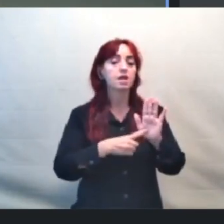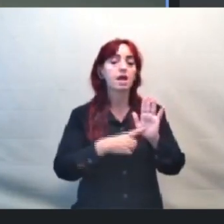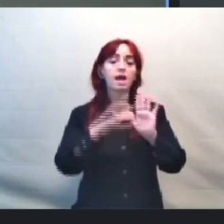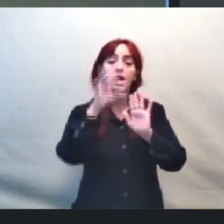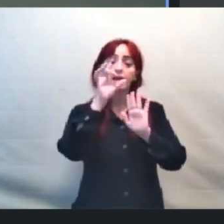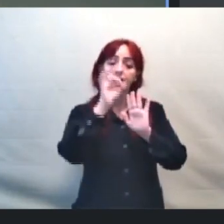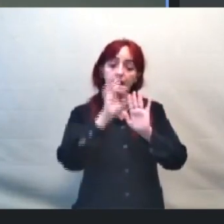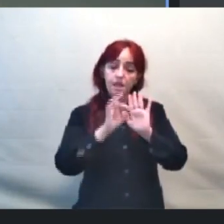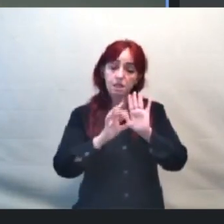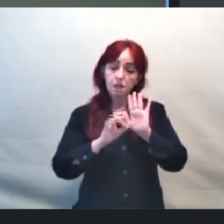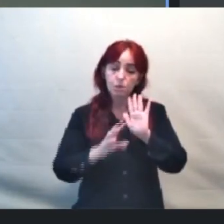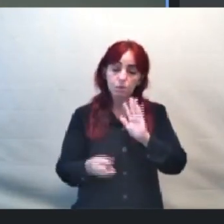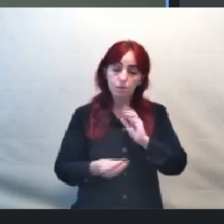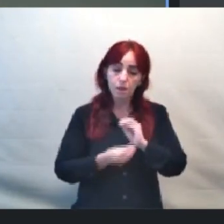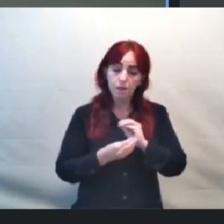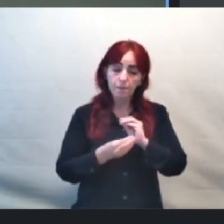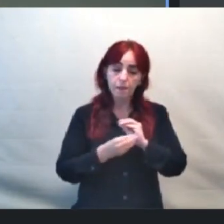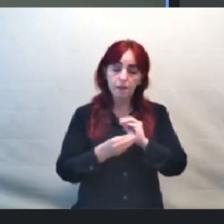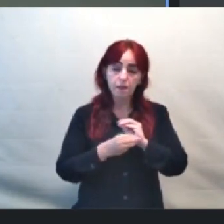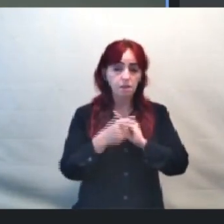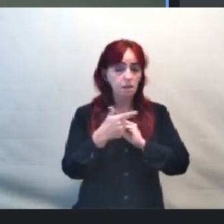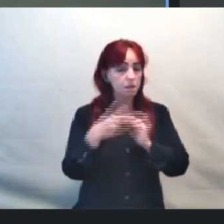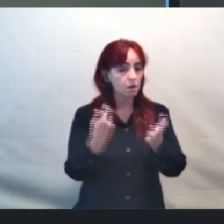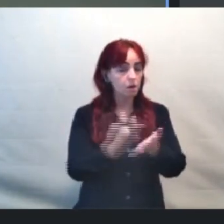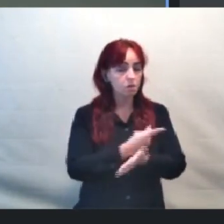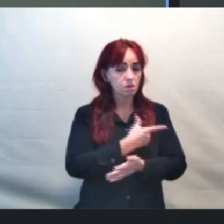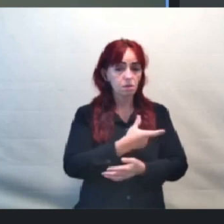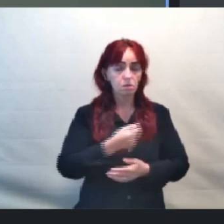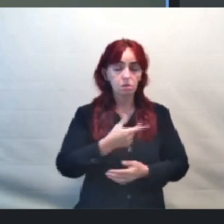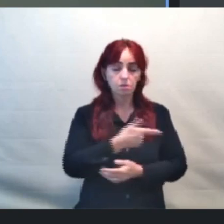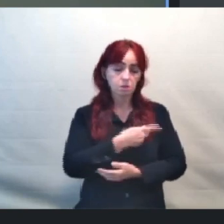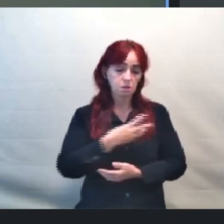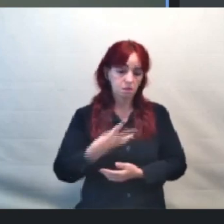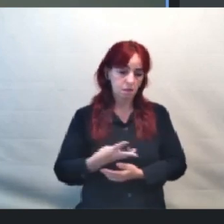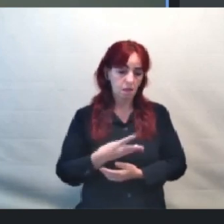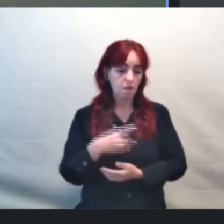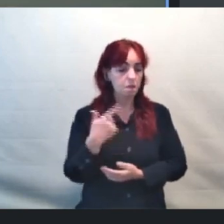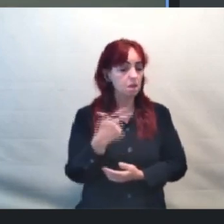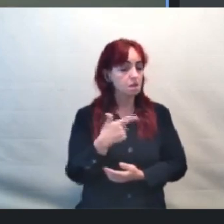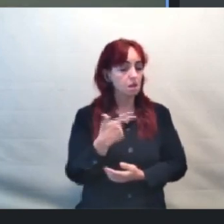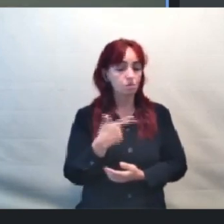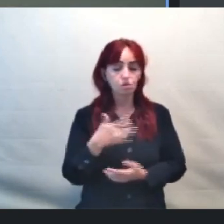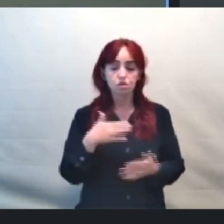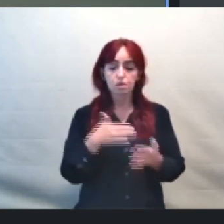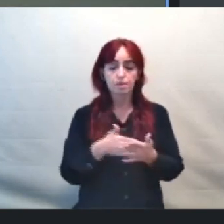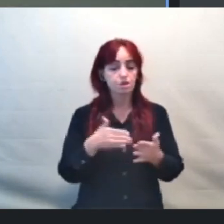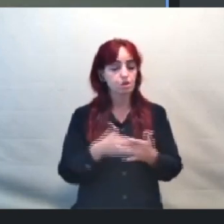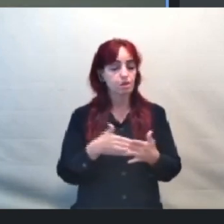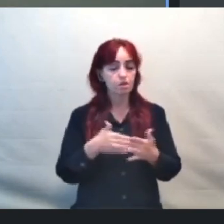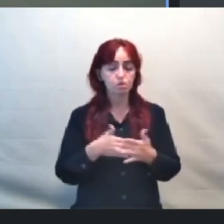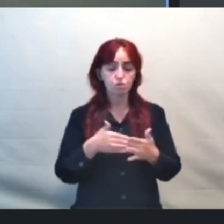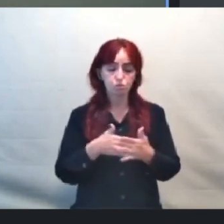foram realizadas em 2023 e que não tinham aí impedimentos